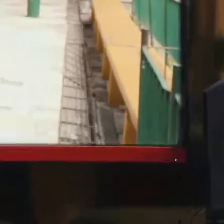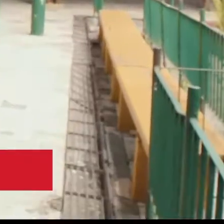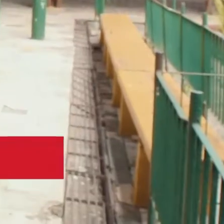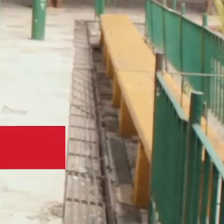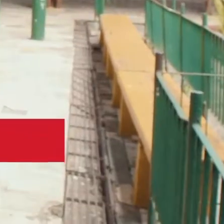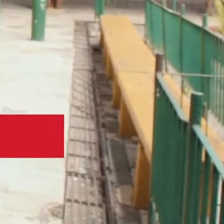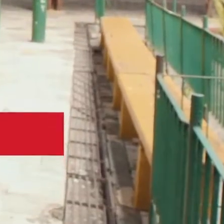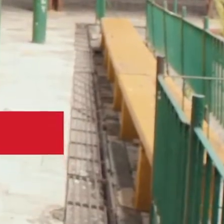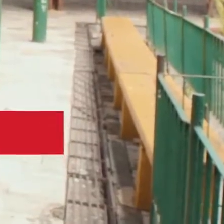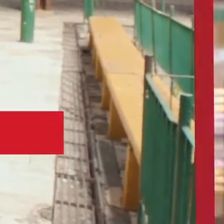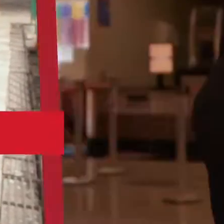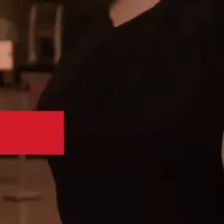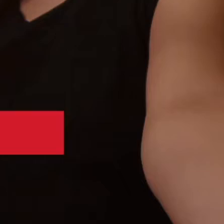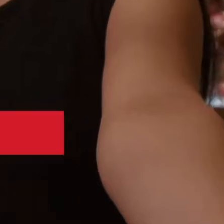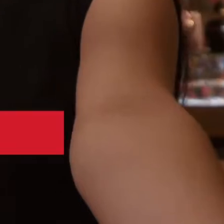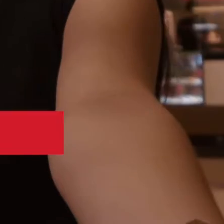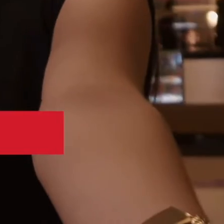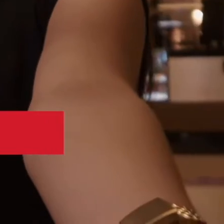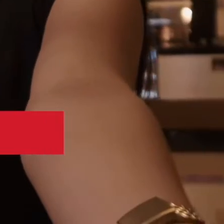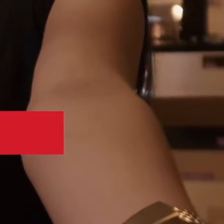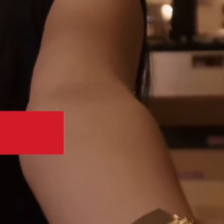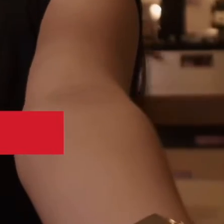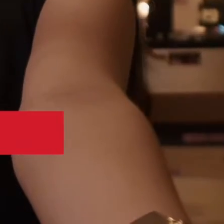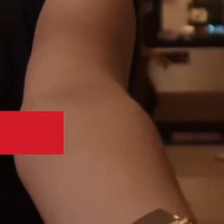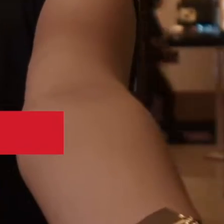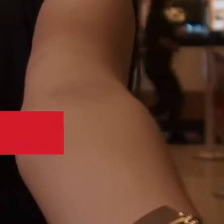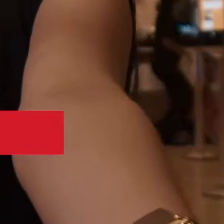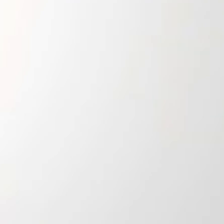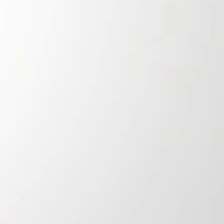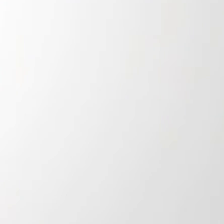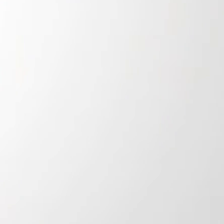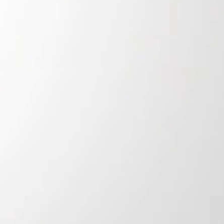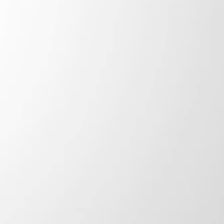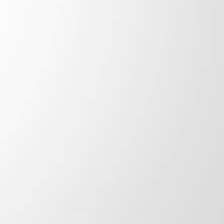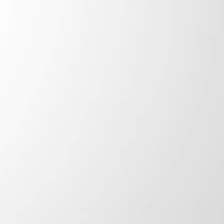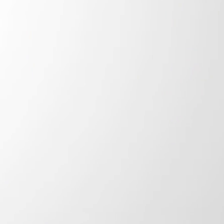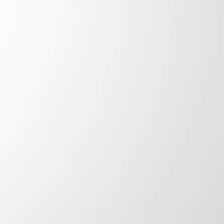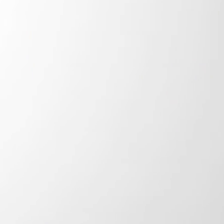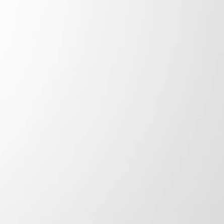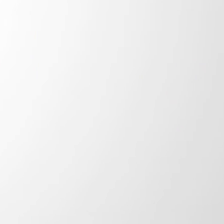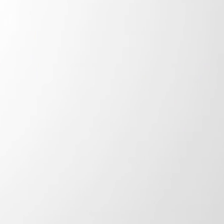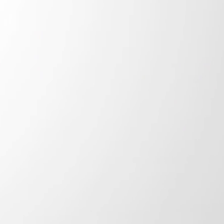mais. Plataforma Gonçalves Dias. Aprenda onde estiver.